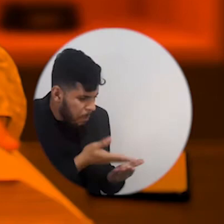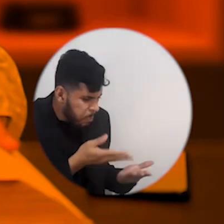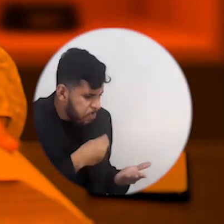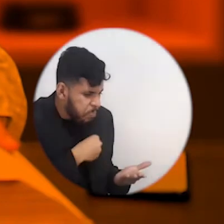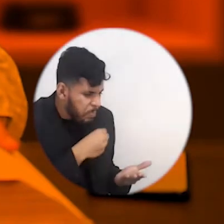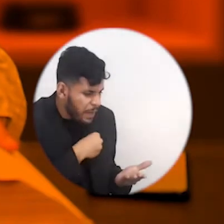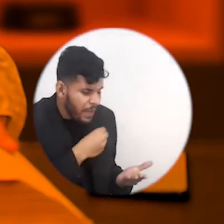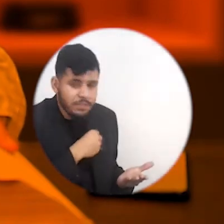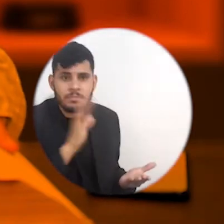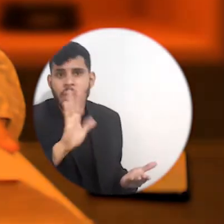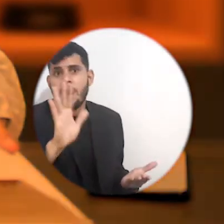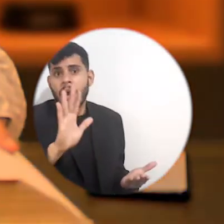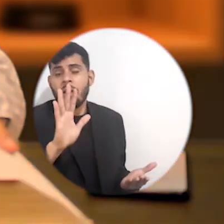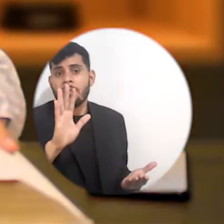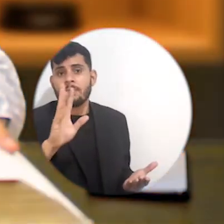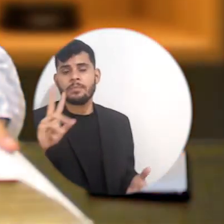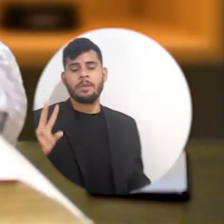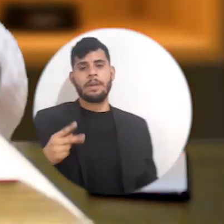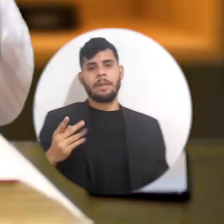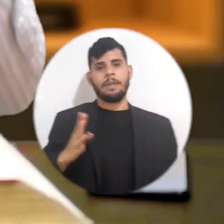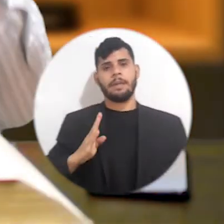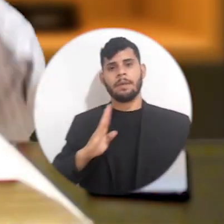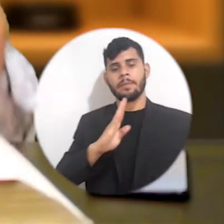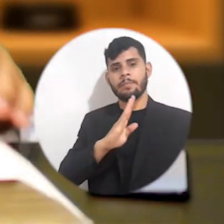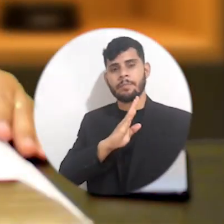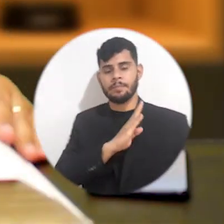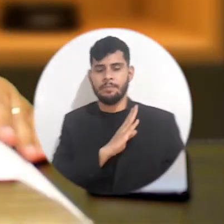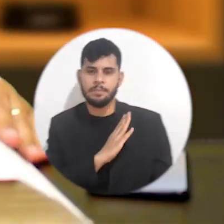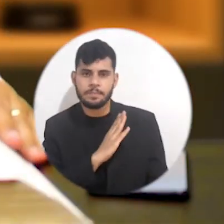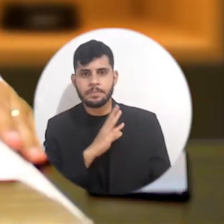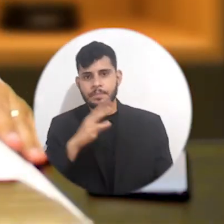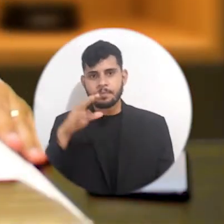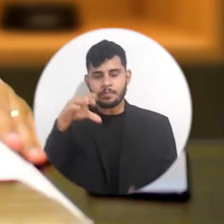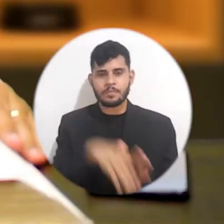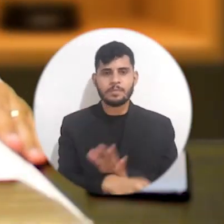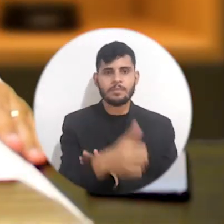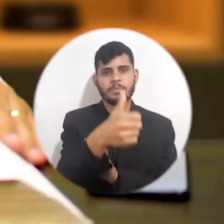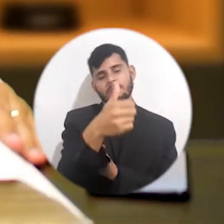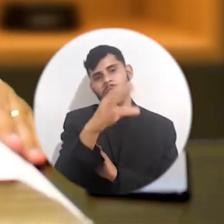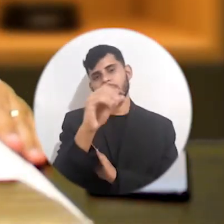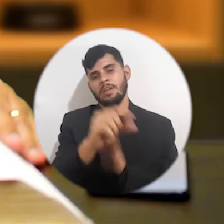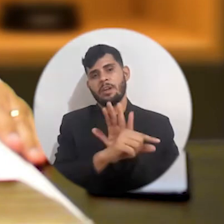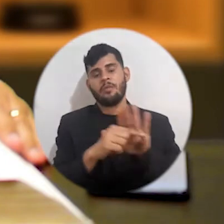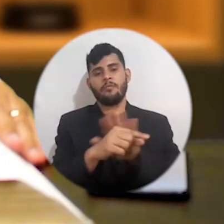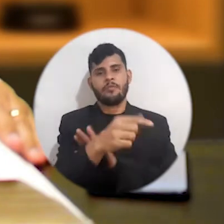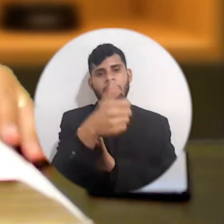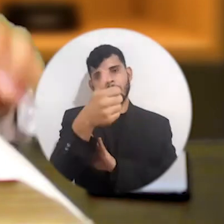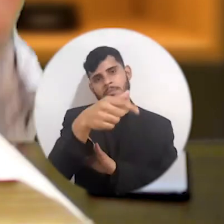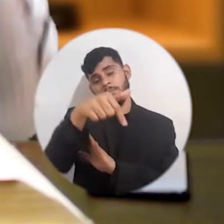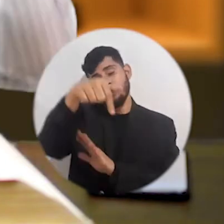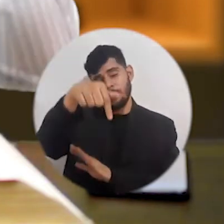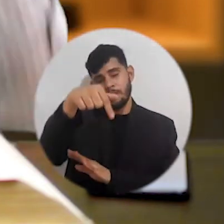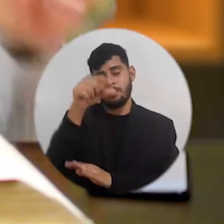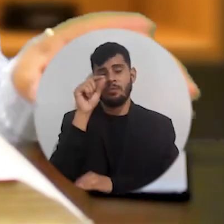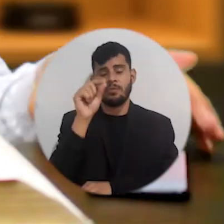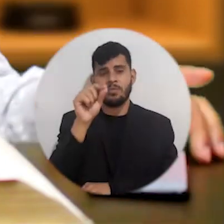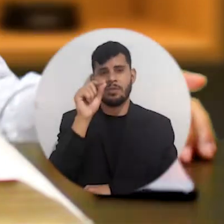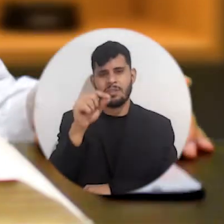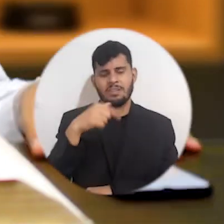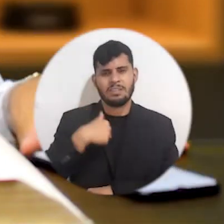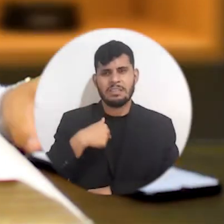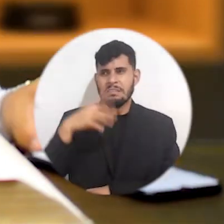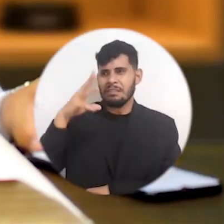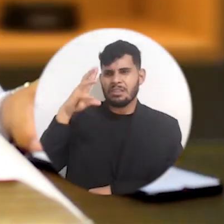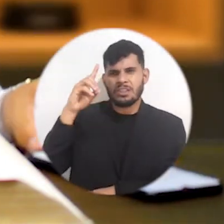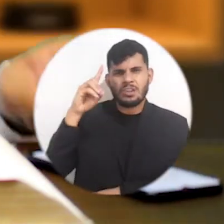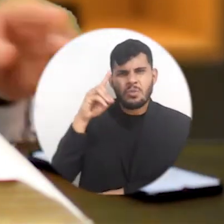suas iniquidades. Hebreus capítulo 10, versículo 17. E jamais